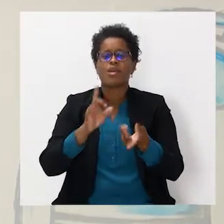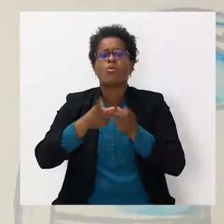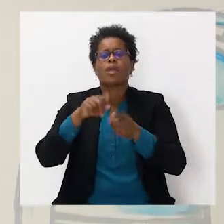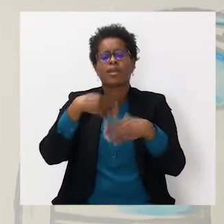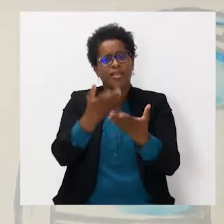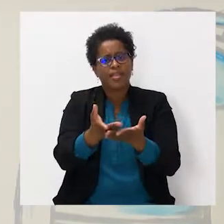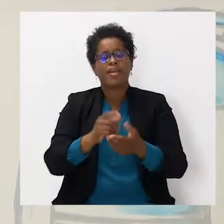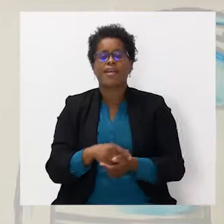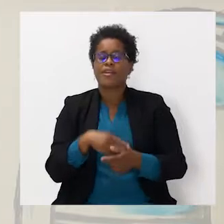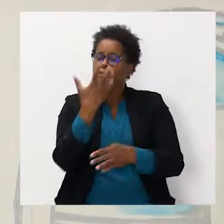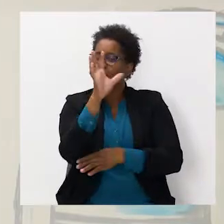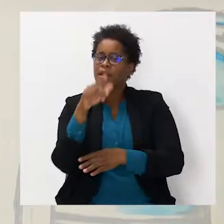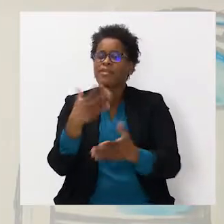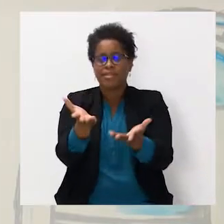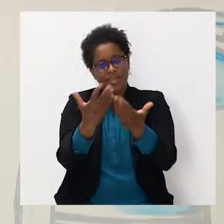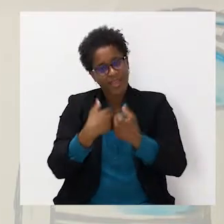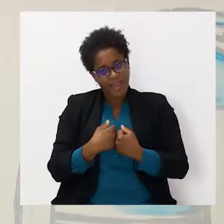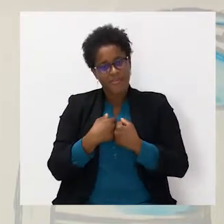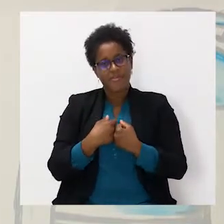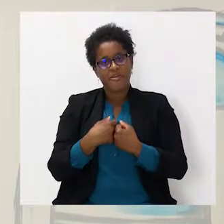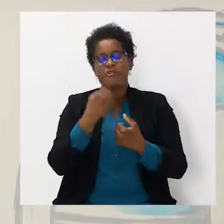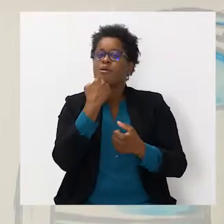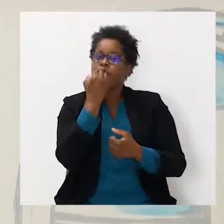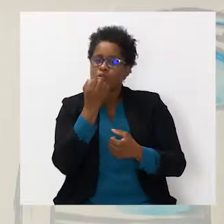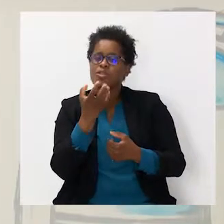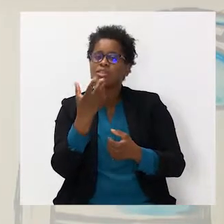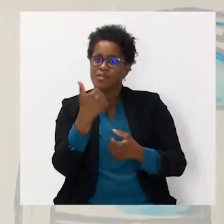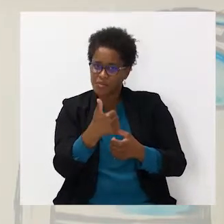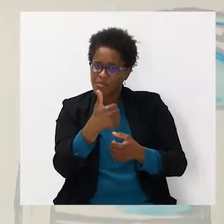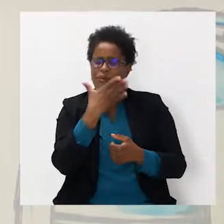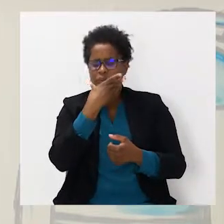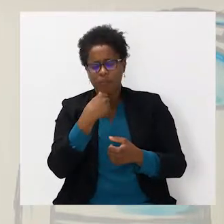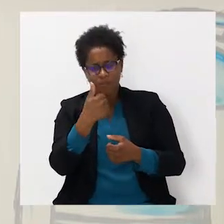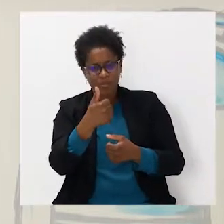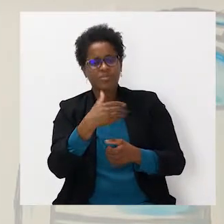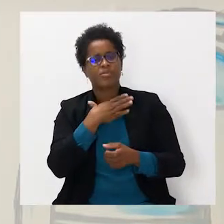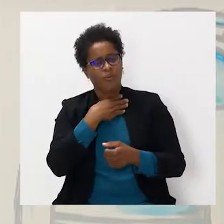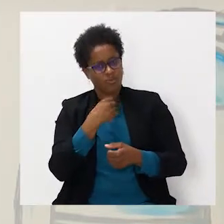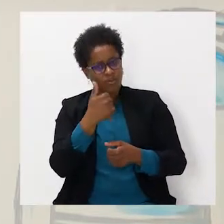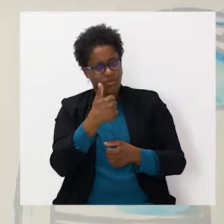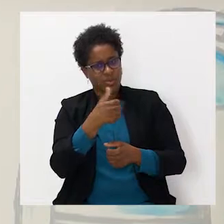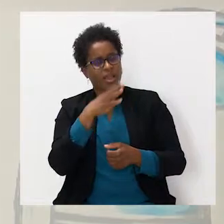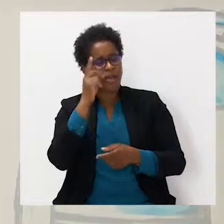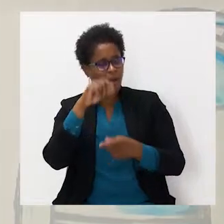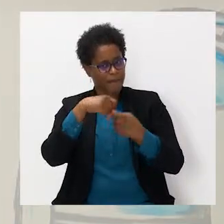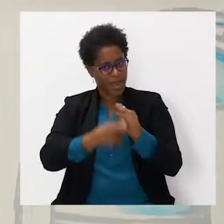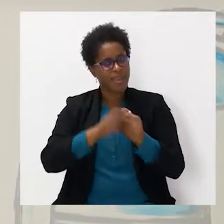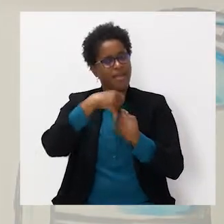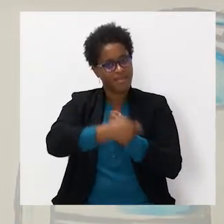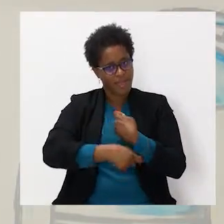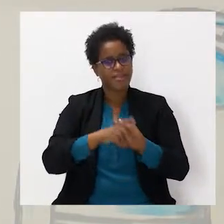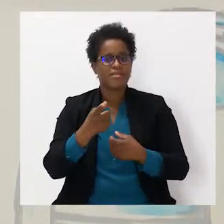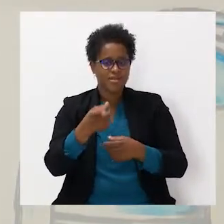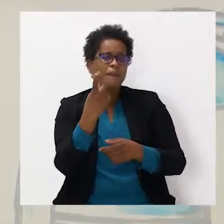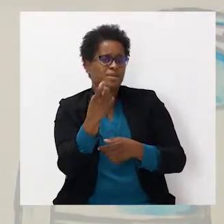bananeira dá? É uma planta que nos dá uma fruta saborosa, a banana. Então, é uma planta que precisa